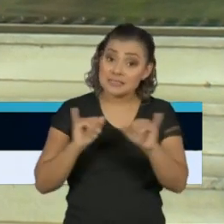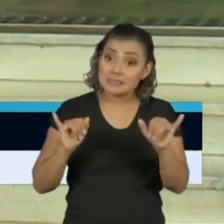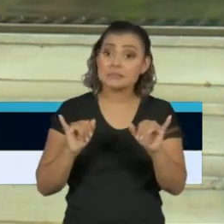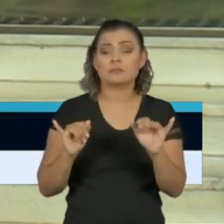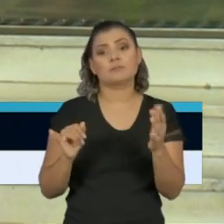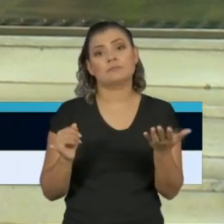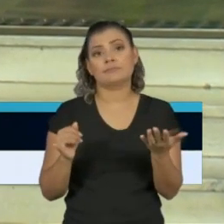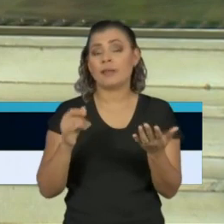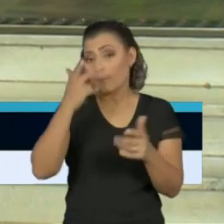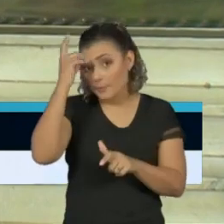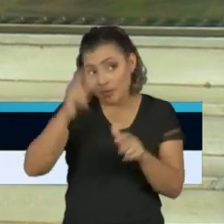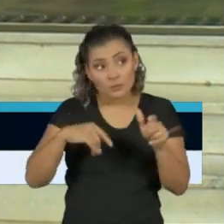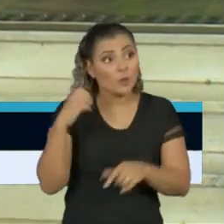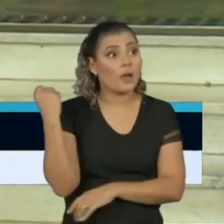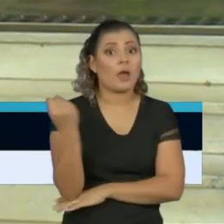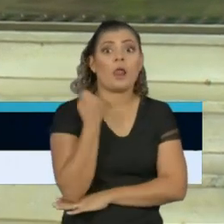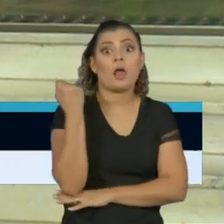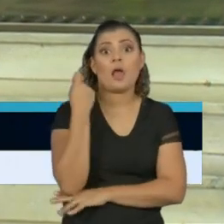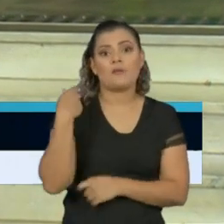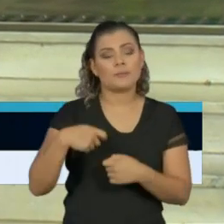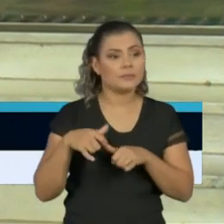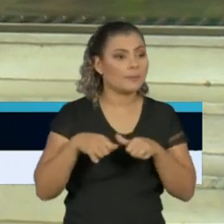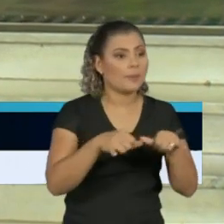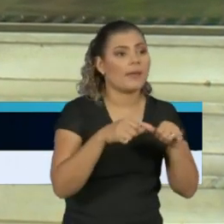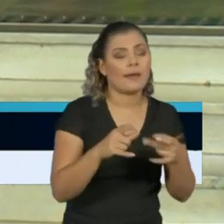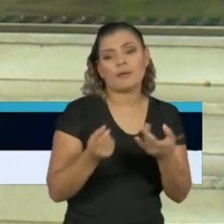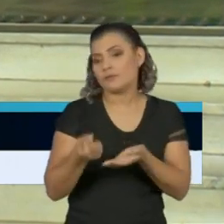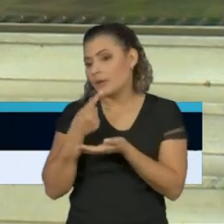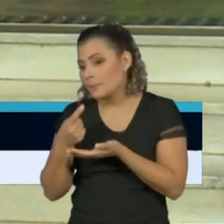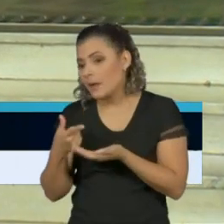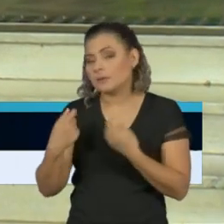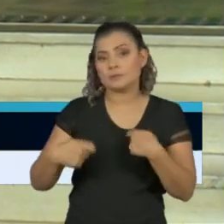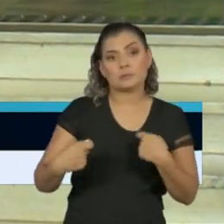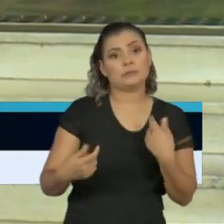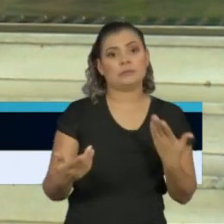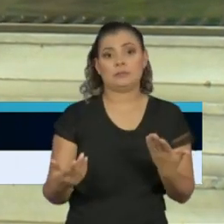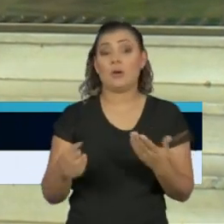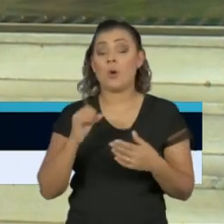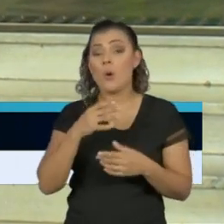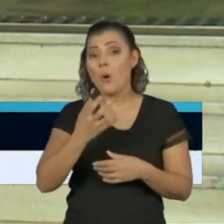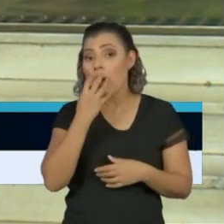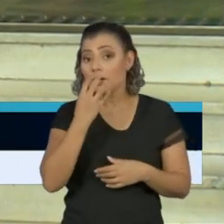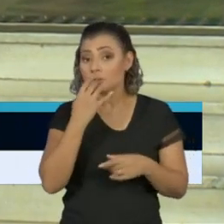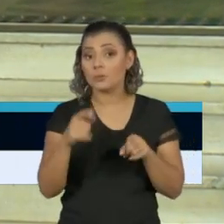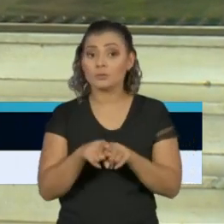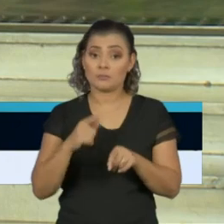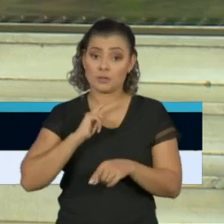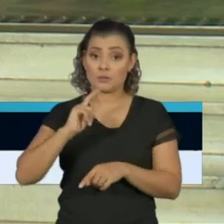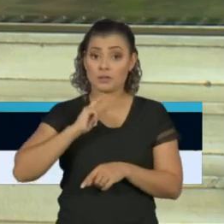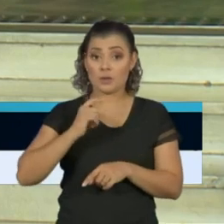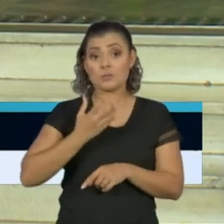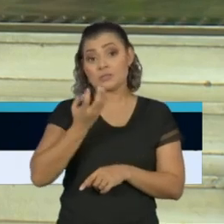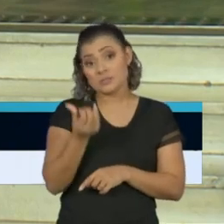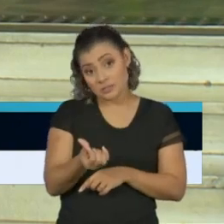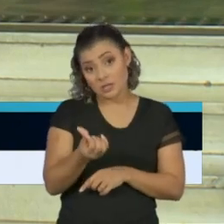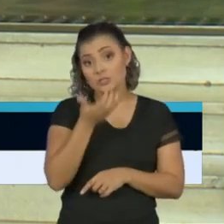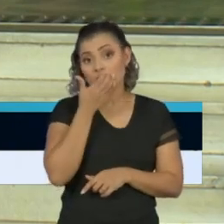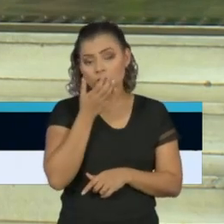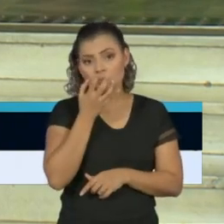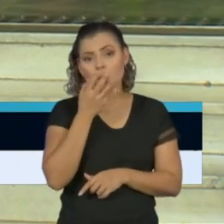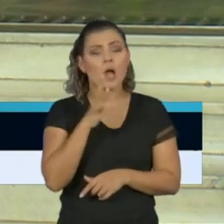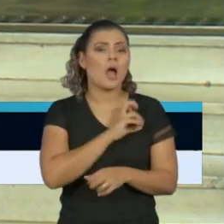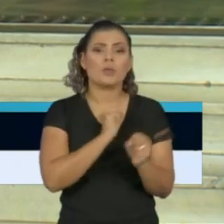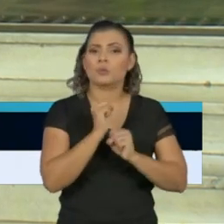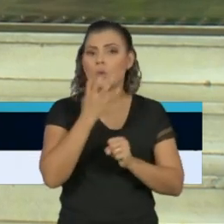extremos, pessoas que precisam ir ao supermercado, ir à farmácia, ou aqueles que têm animais domésticos. Eu tenho 6 cães, amo os